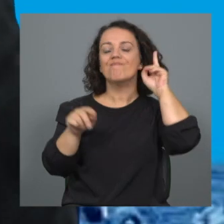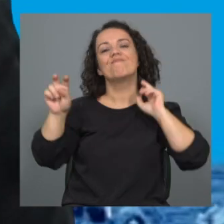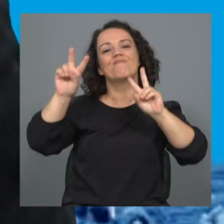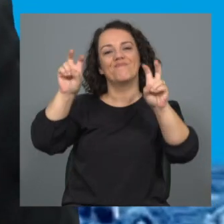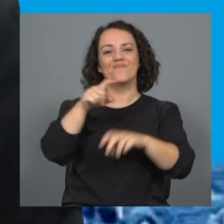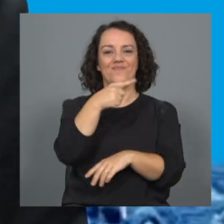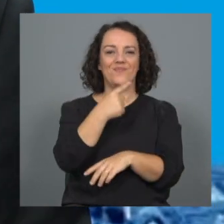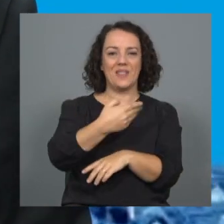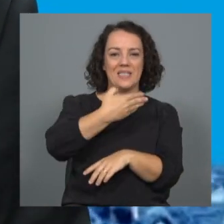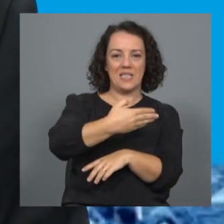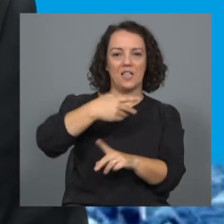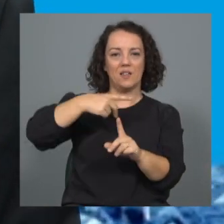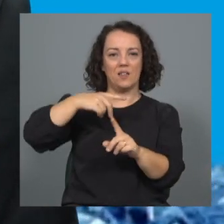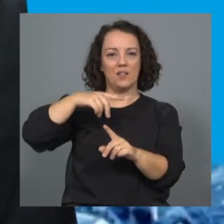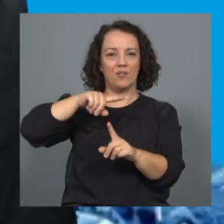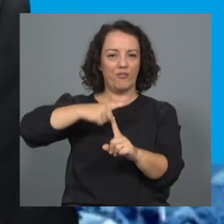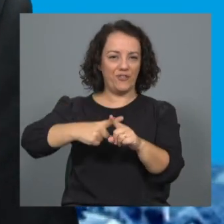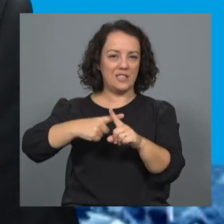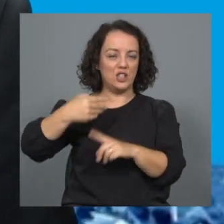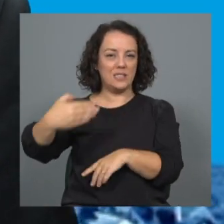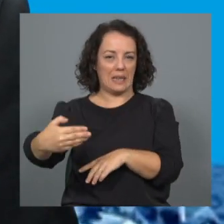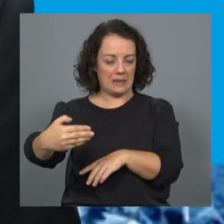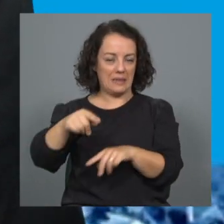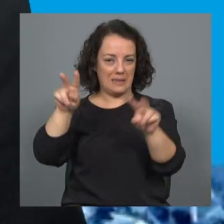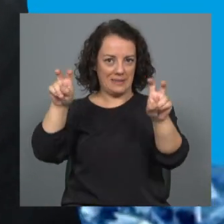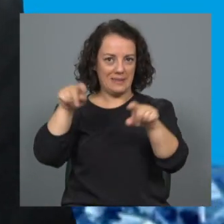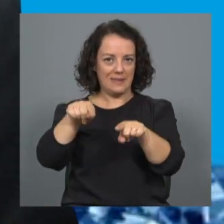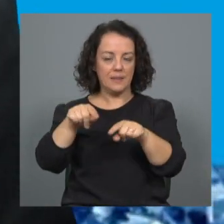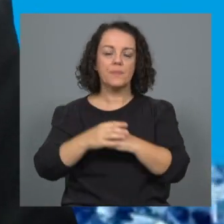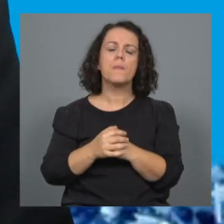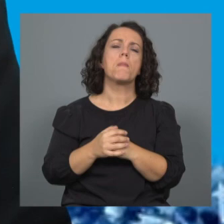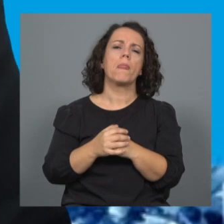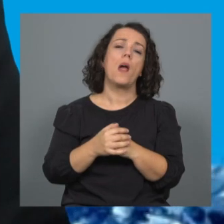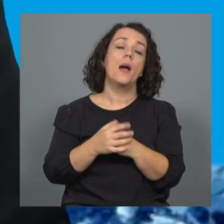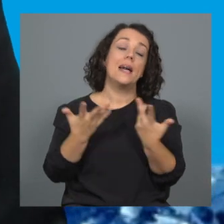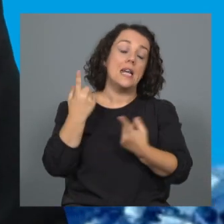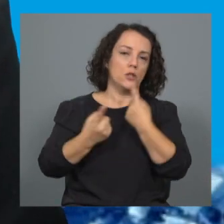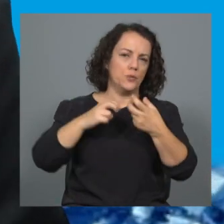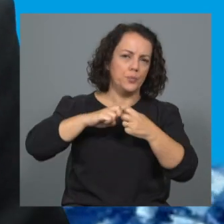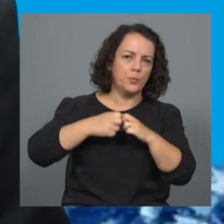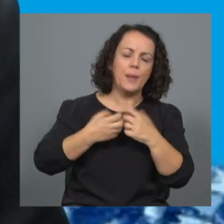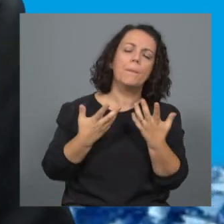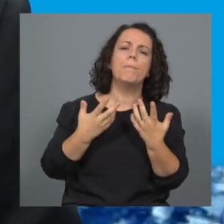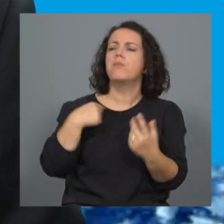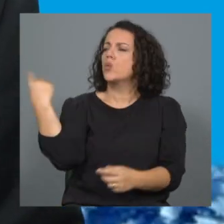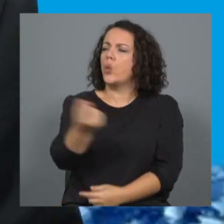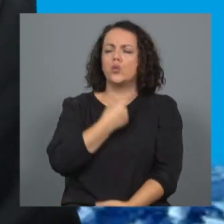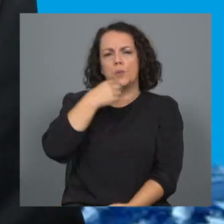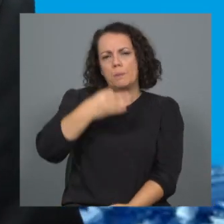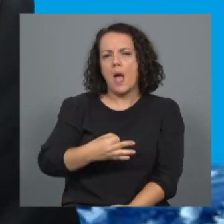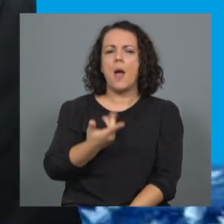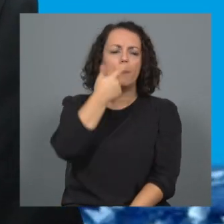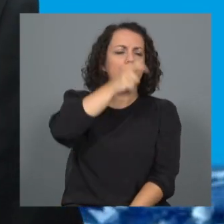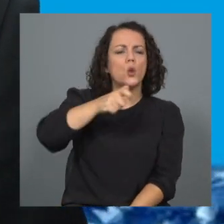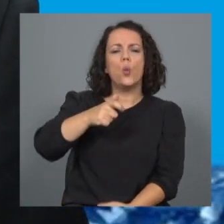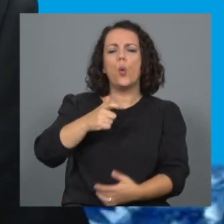que já falámos. Muitas vezes põe-se o problema a muitos dos cristãos e de nós todos. Ok, eu